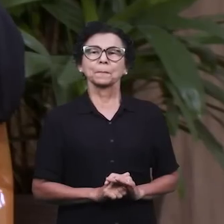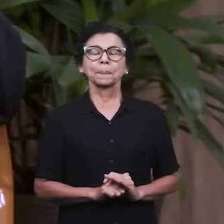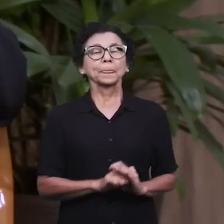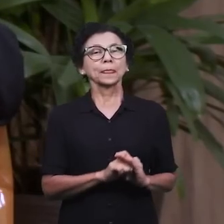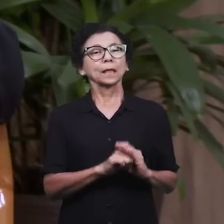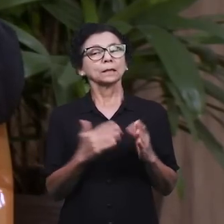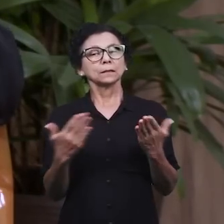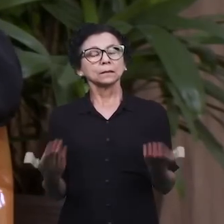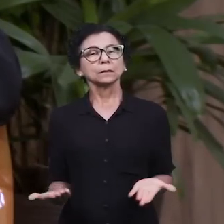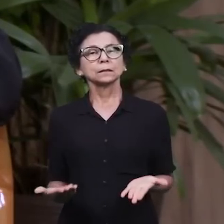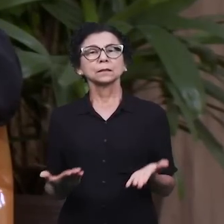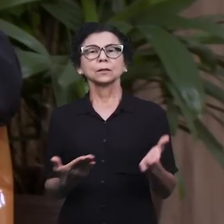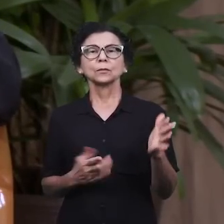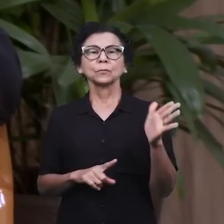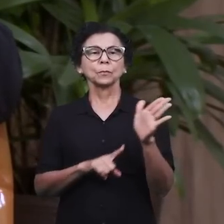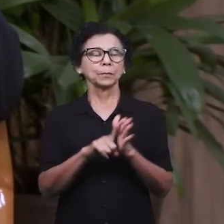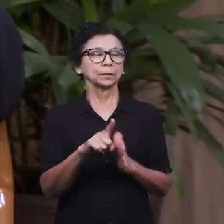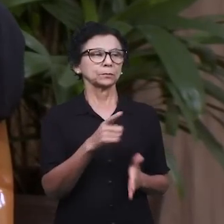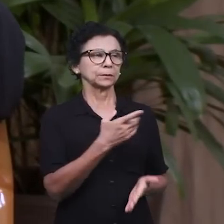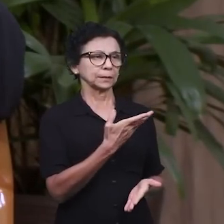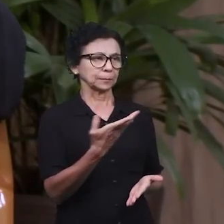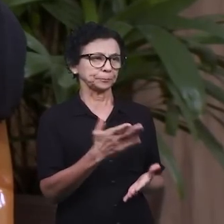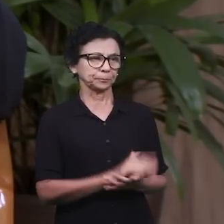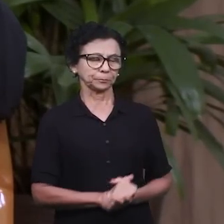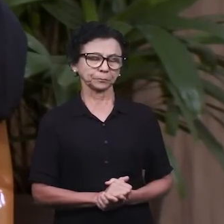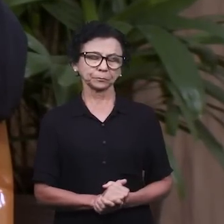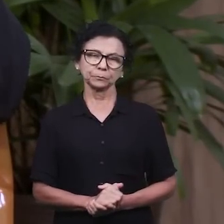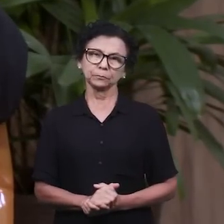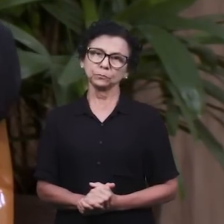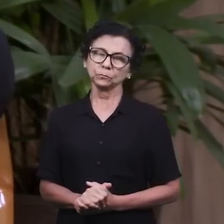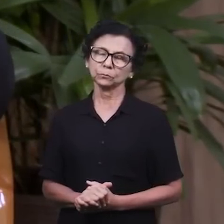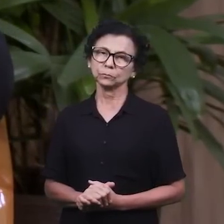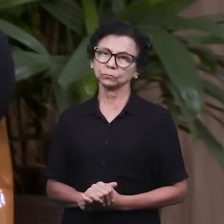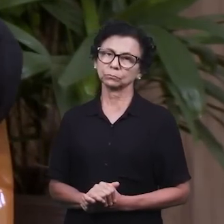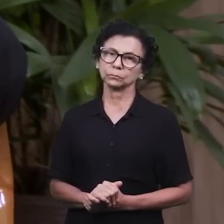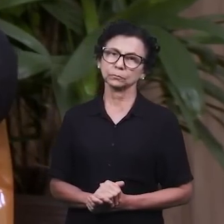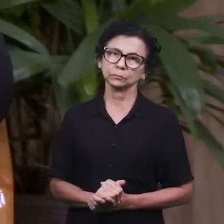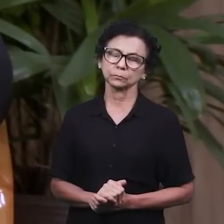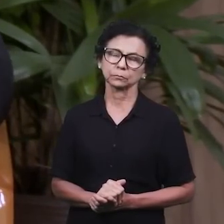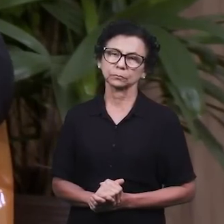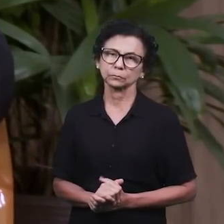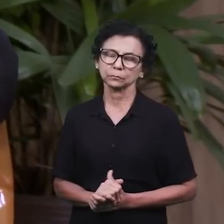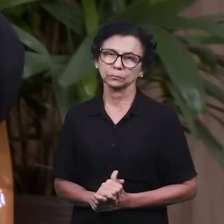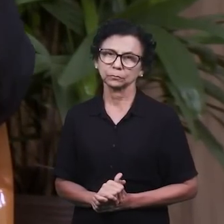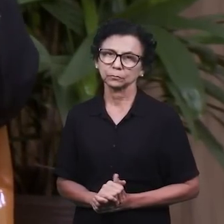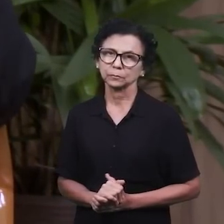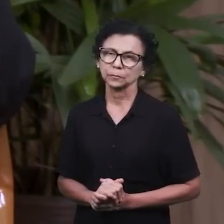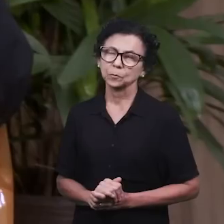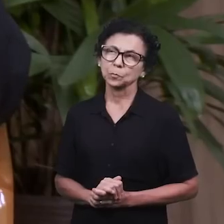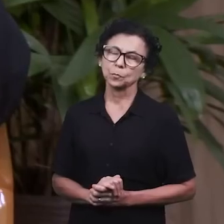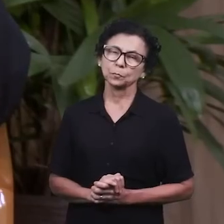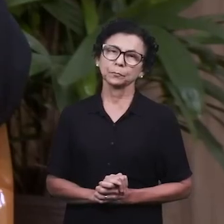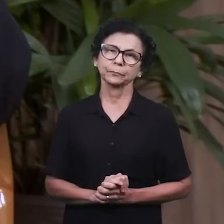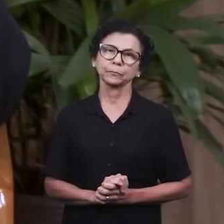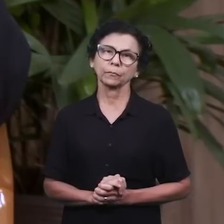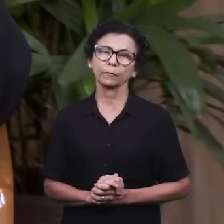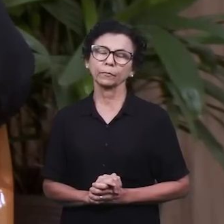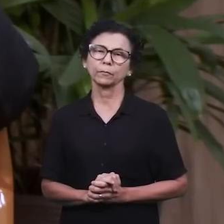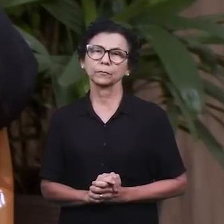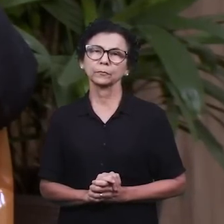dessas situações, em cada terra dessa, e depois ele dá o discernimento, né? Então, vamos entrar agora na parábola do